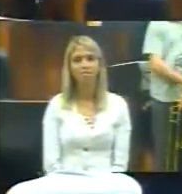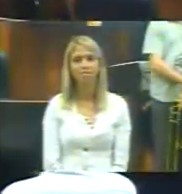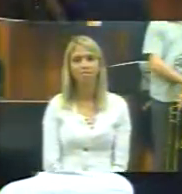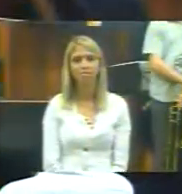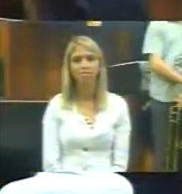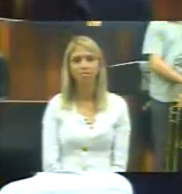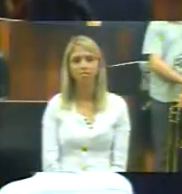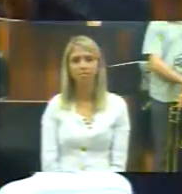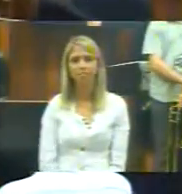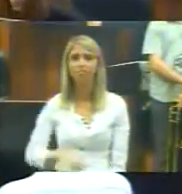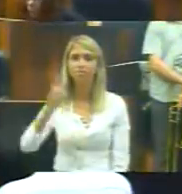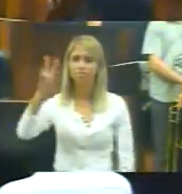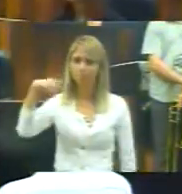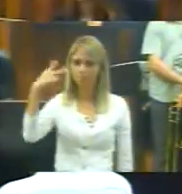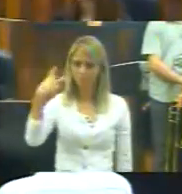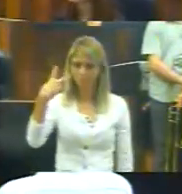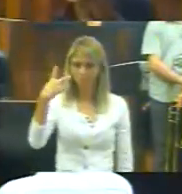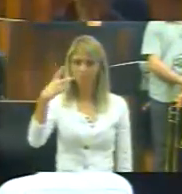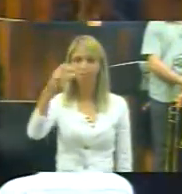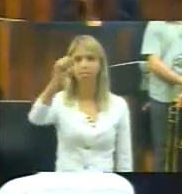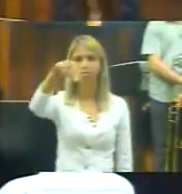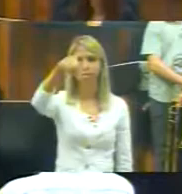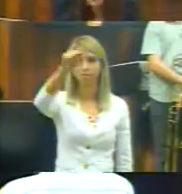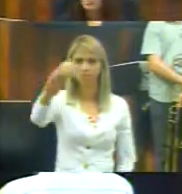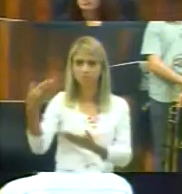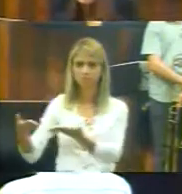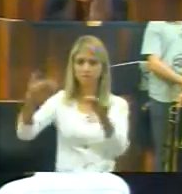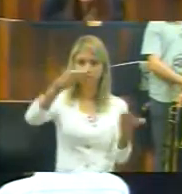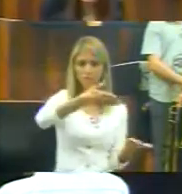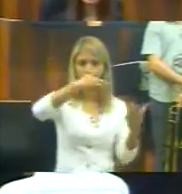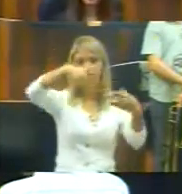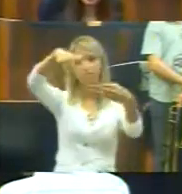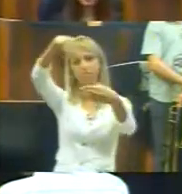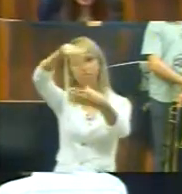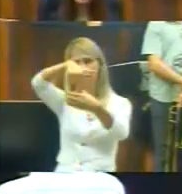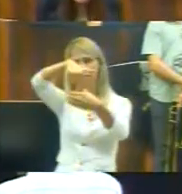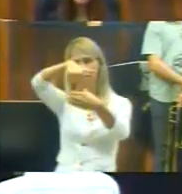Com a palavra, a nossa nobre vereadora Ana Beatriz Lopes de Macedo.